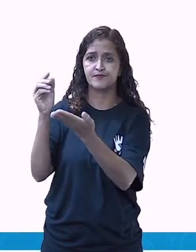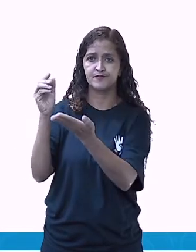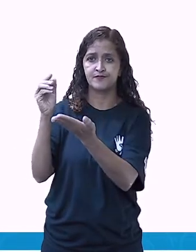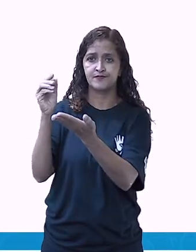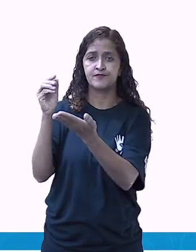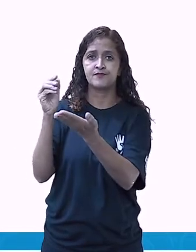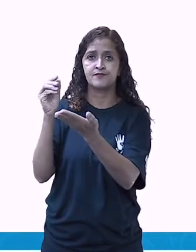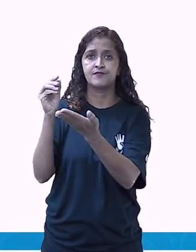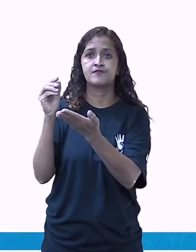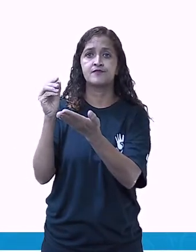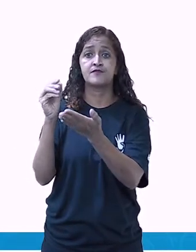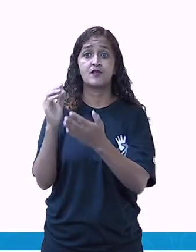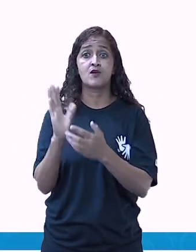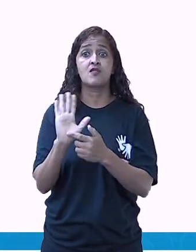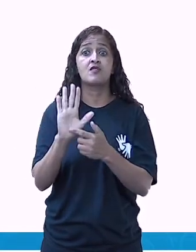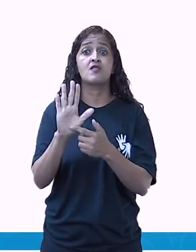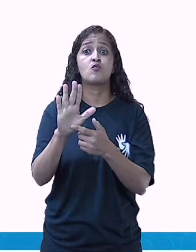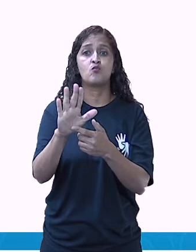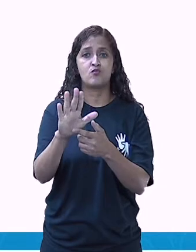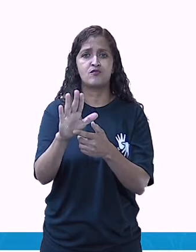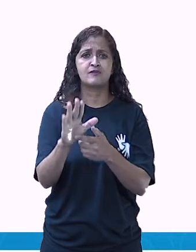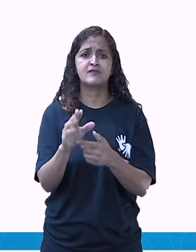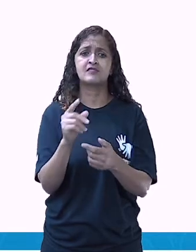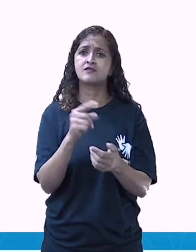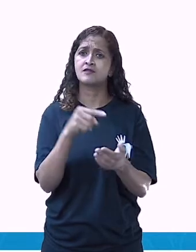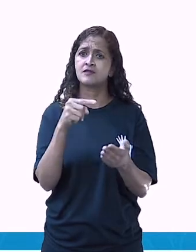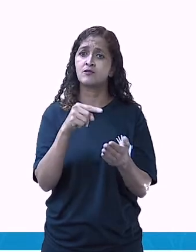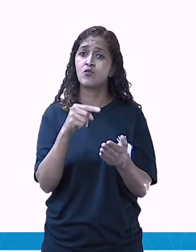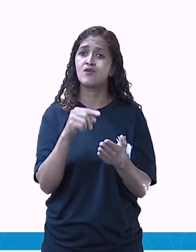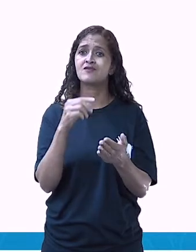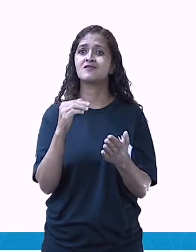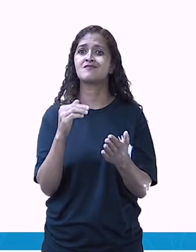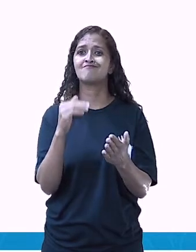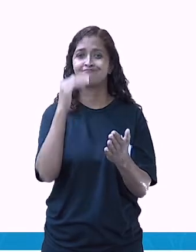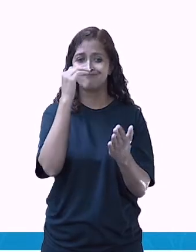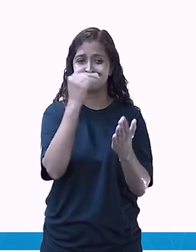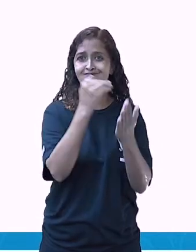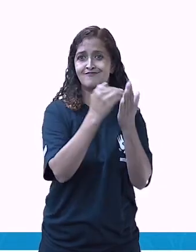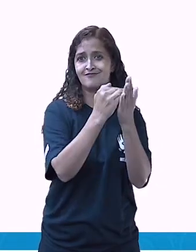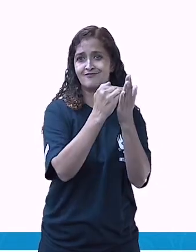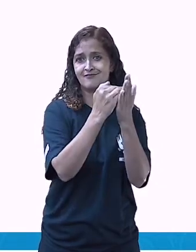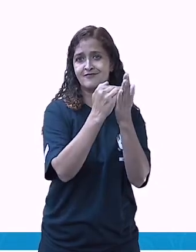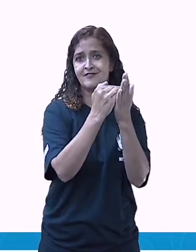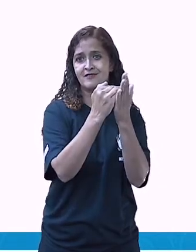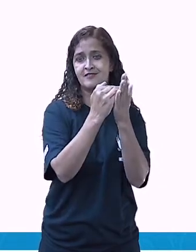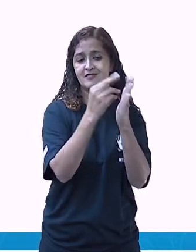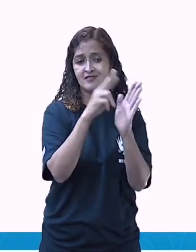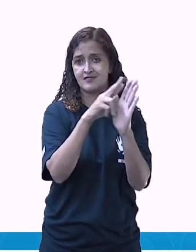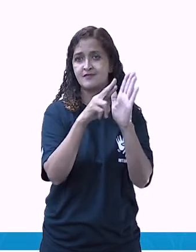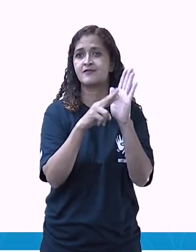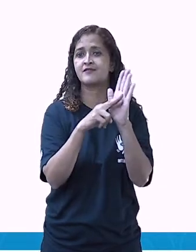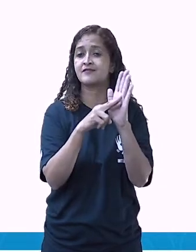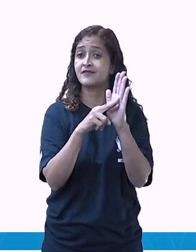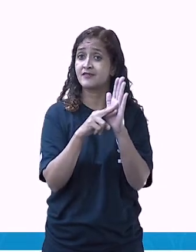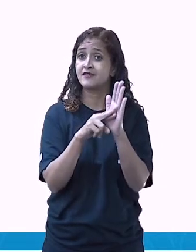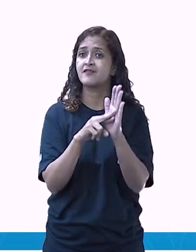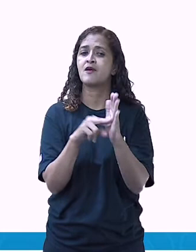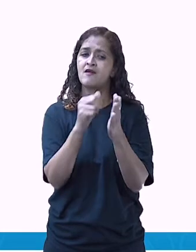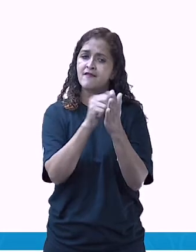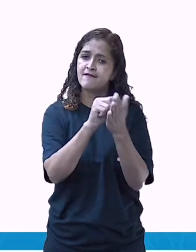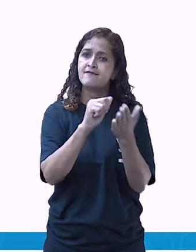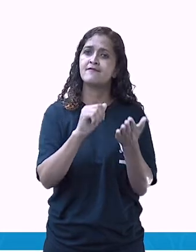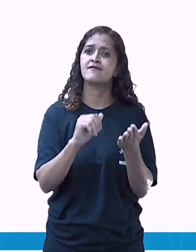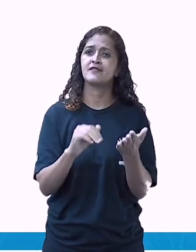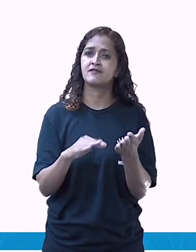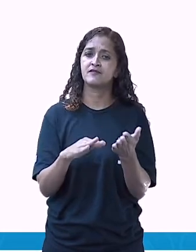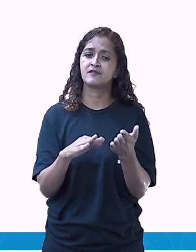ó. É aquilo que está te dando um comando, está falando aquilo que é para você fazer. Então, tem que pegar a atividade